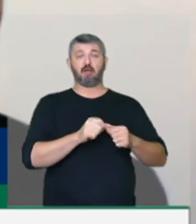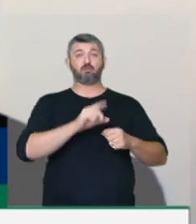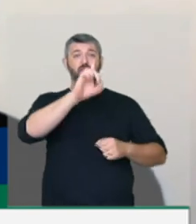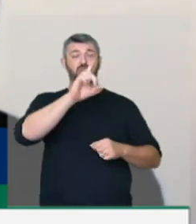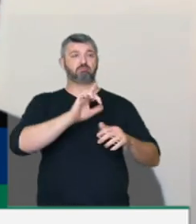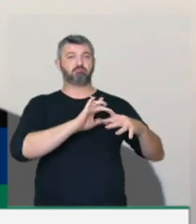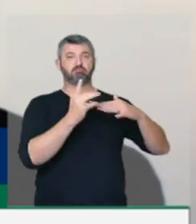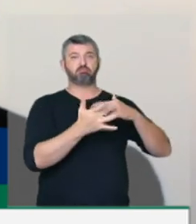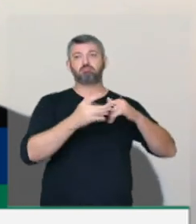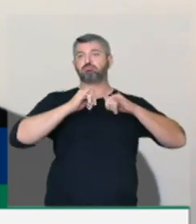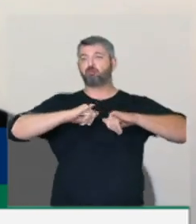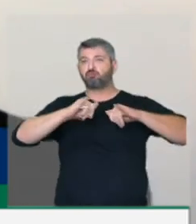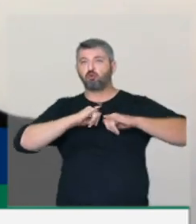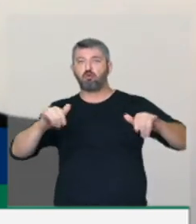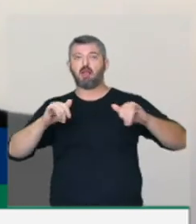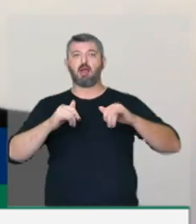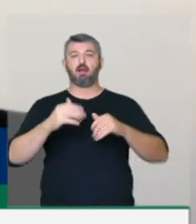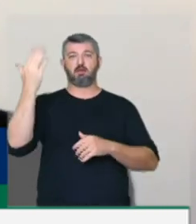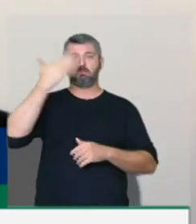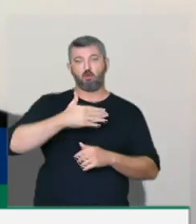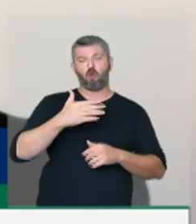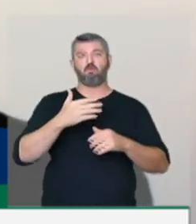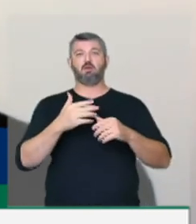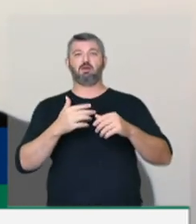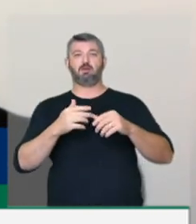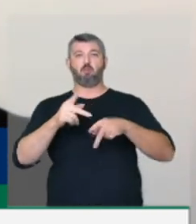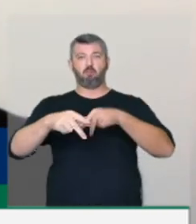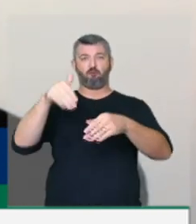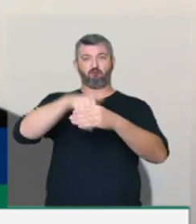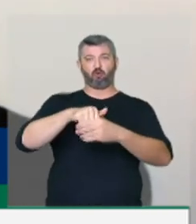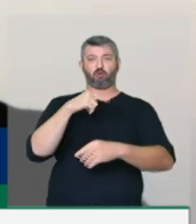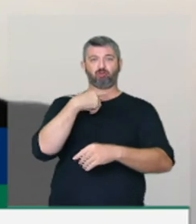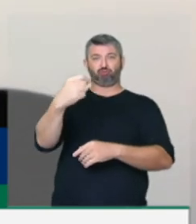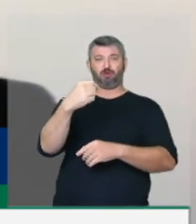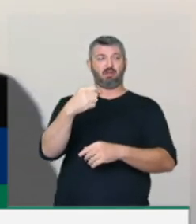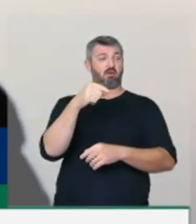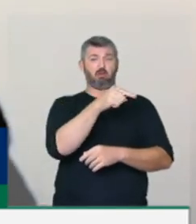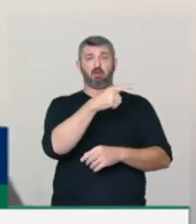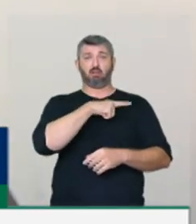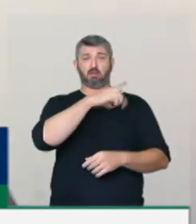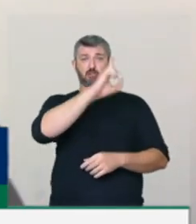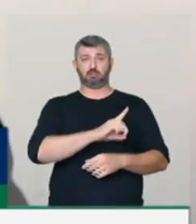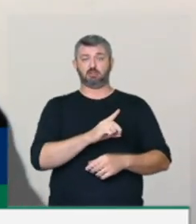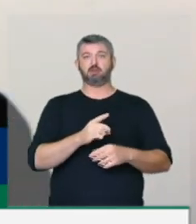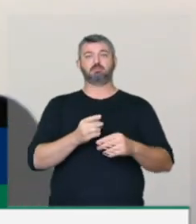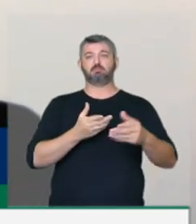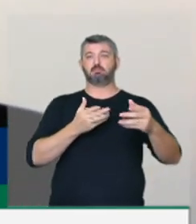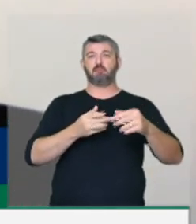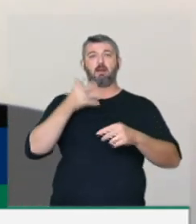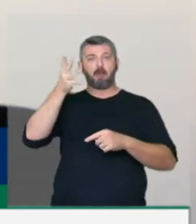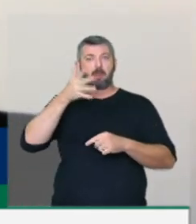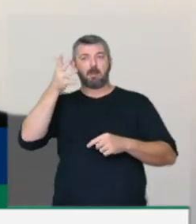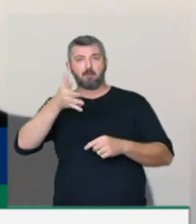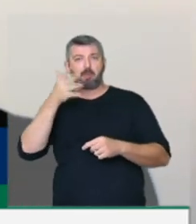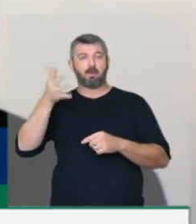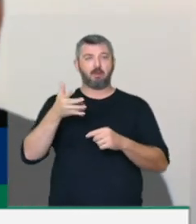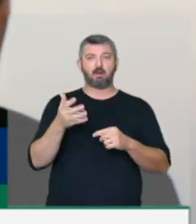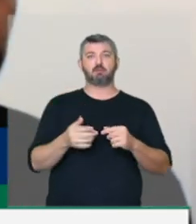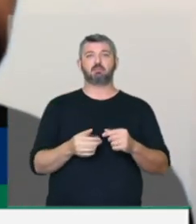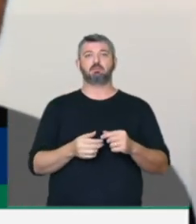sociais para informar e prestar contas aos seus eleitores, esse teria, através de sua palavra, incorrido